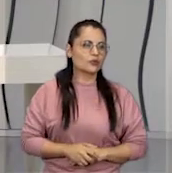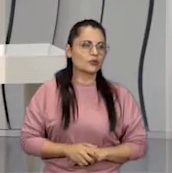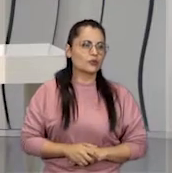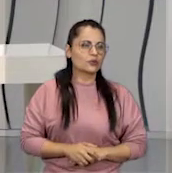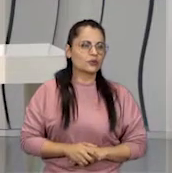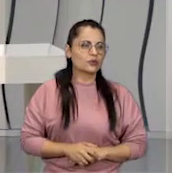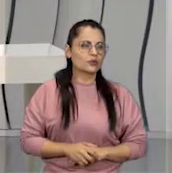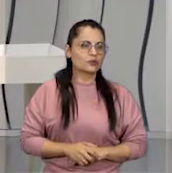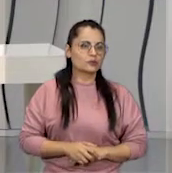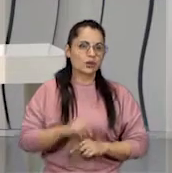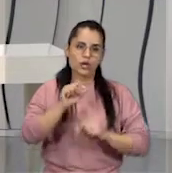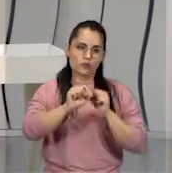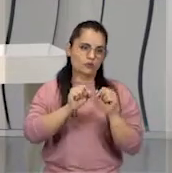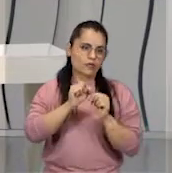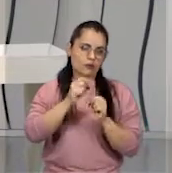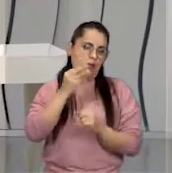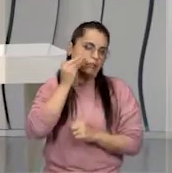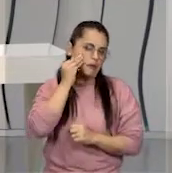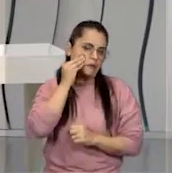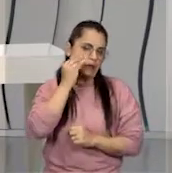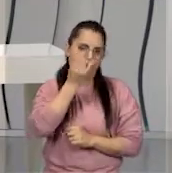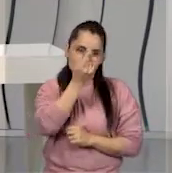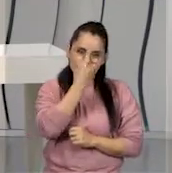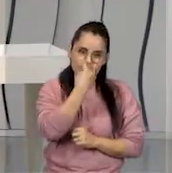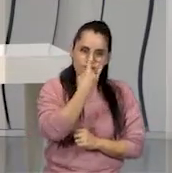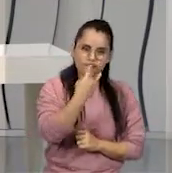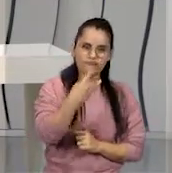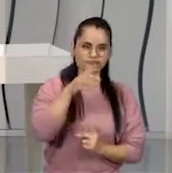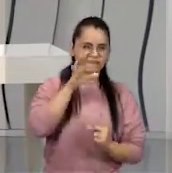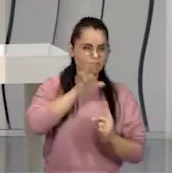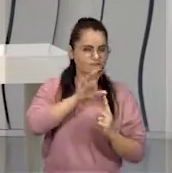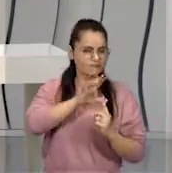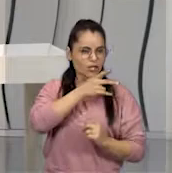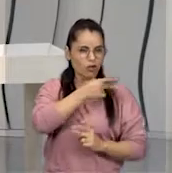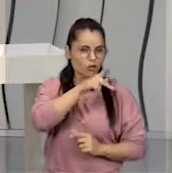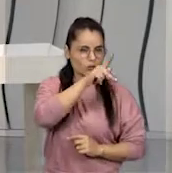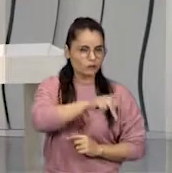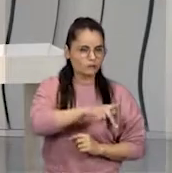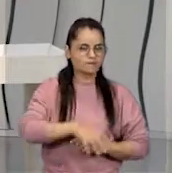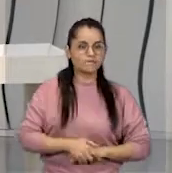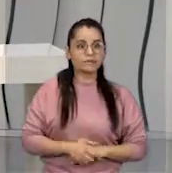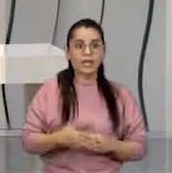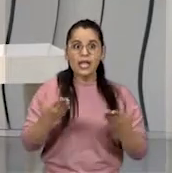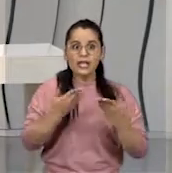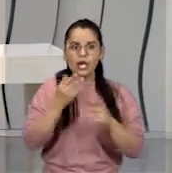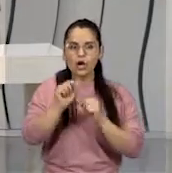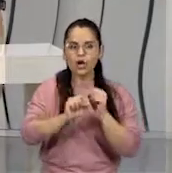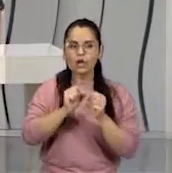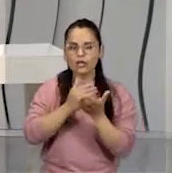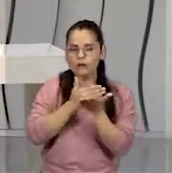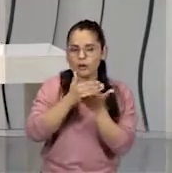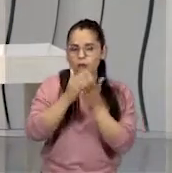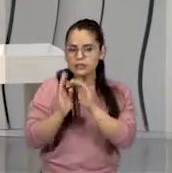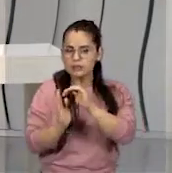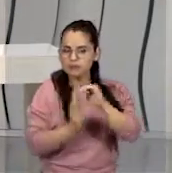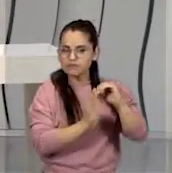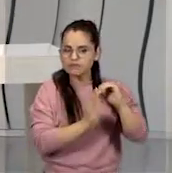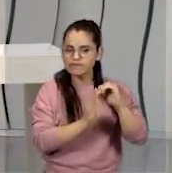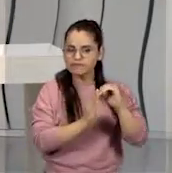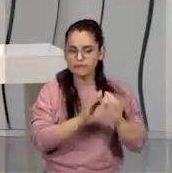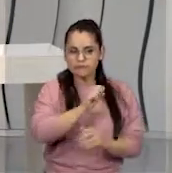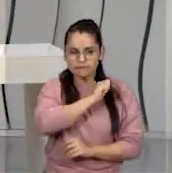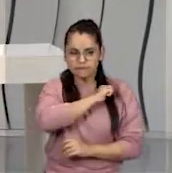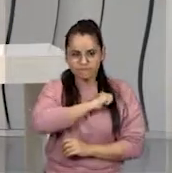tá? Para convencer a outra pessoa. E agora nós vamos entrar em Sócrates, um